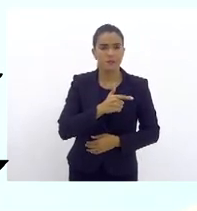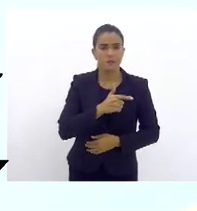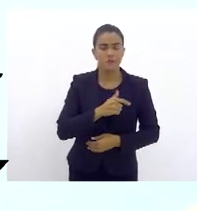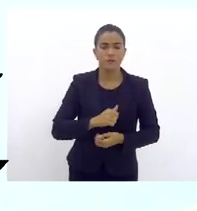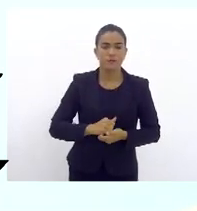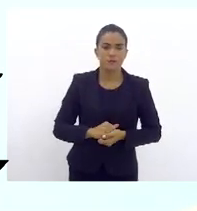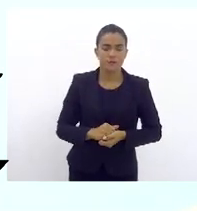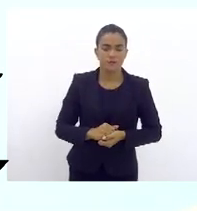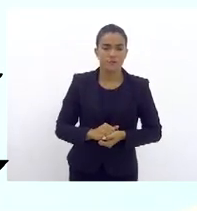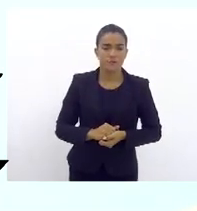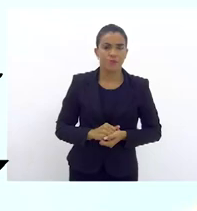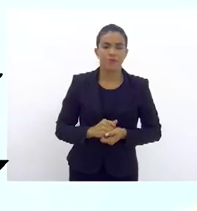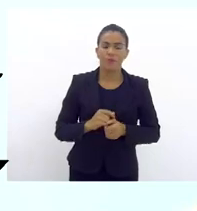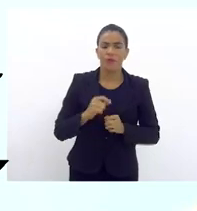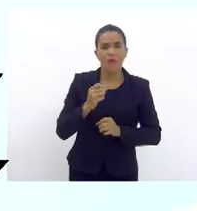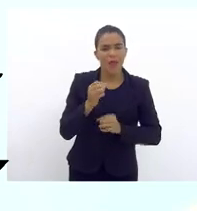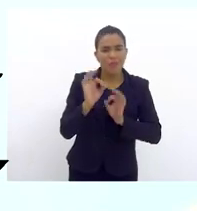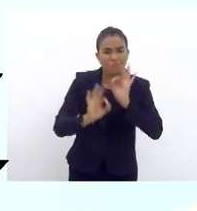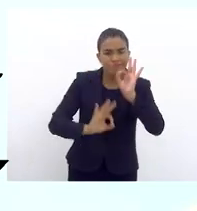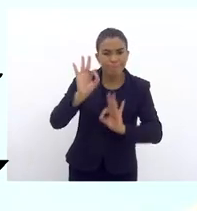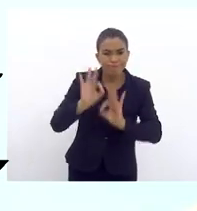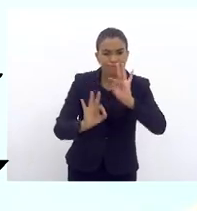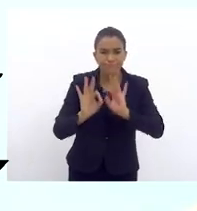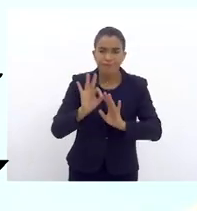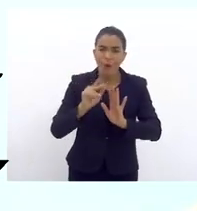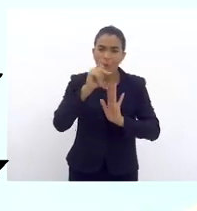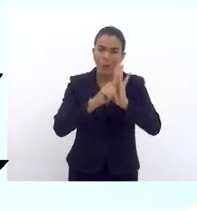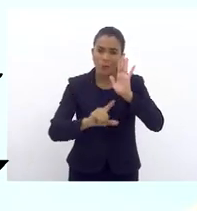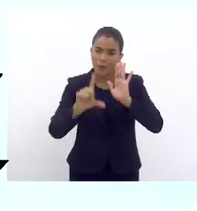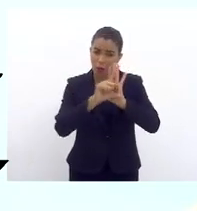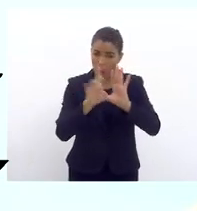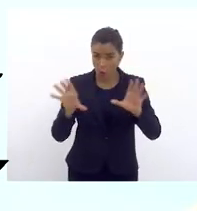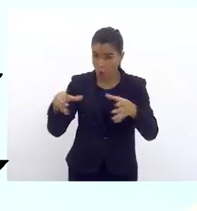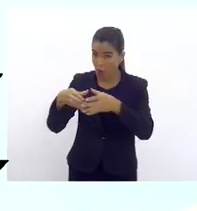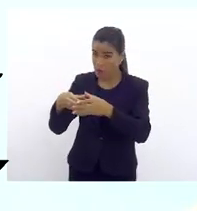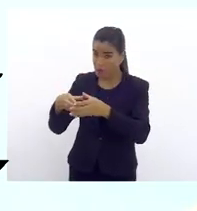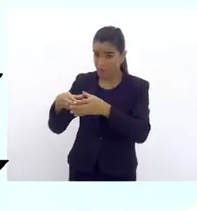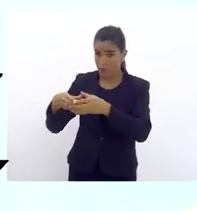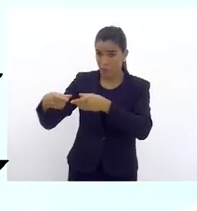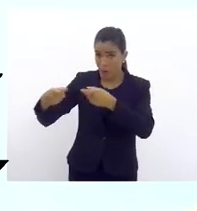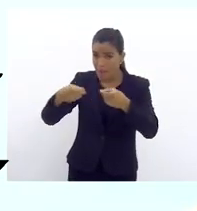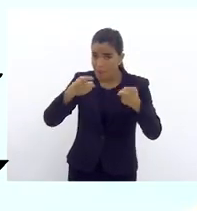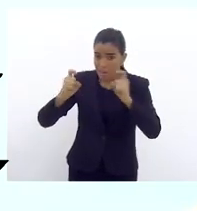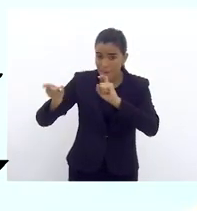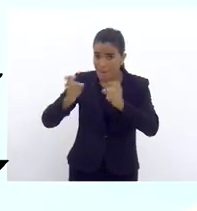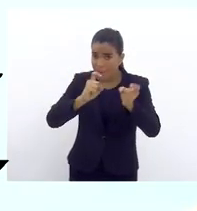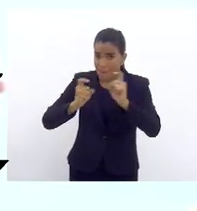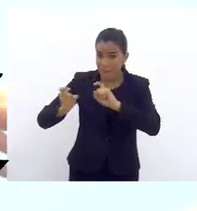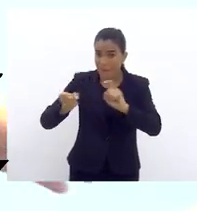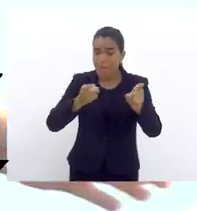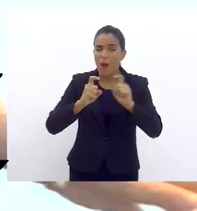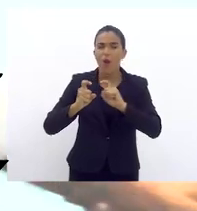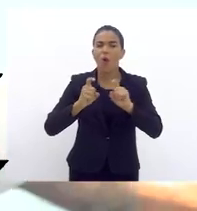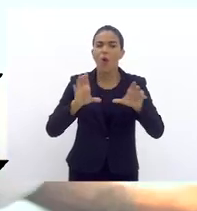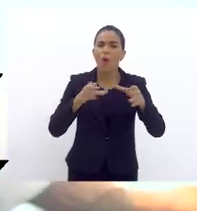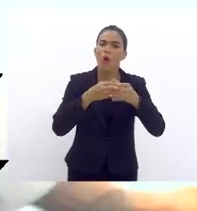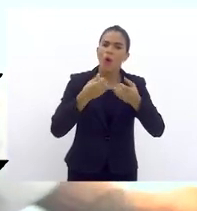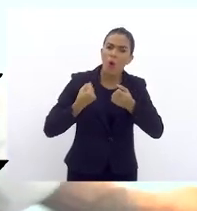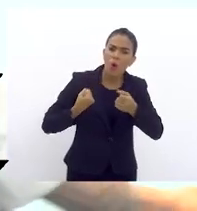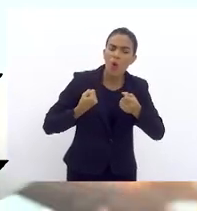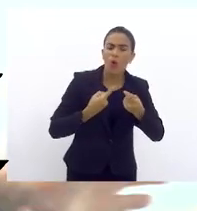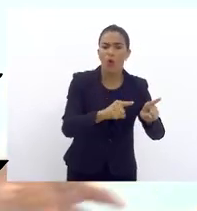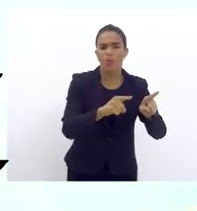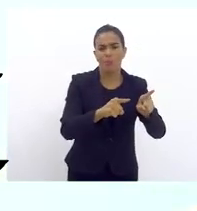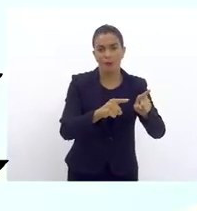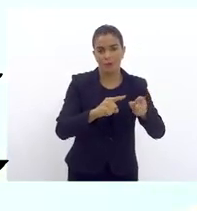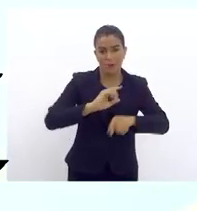fazer projetos que viraram leis projetos coletivos da comissão de combate ao racismo e a